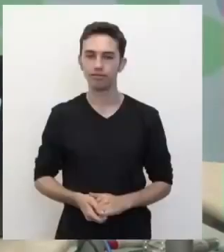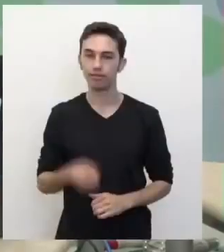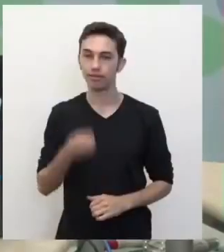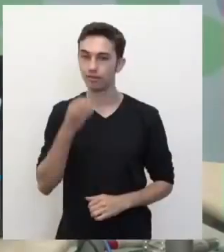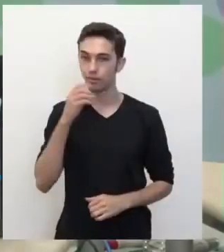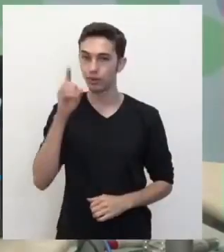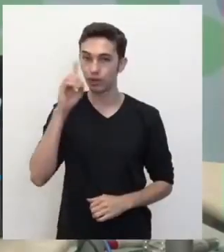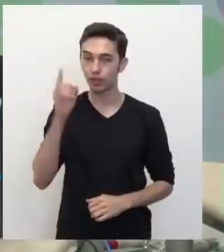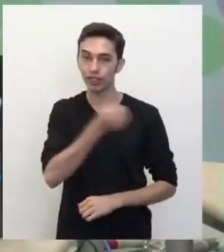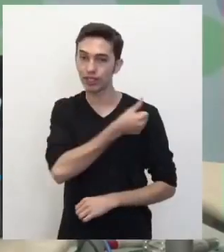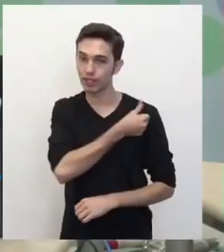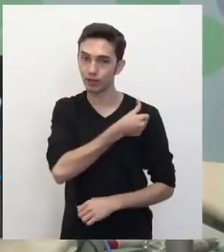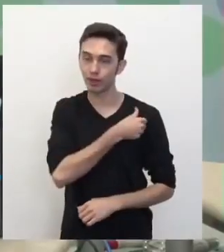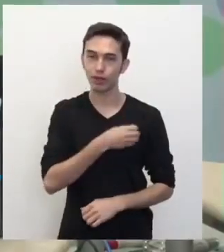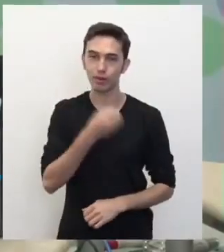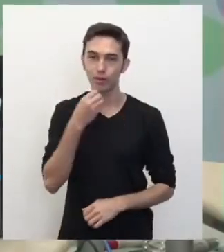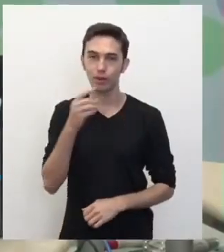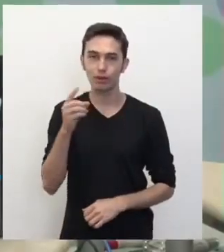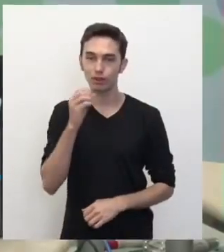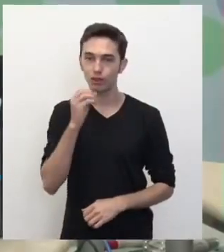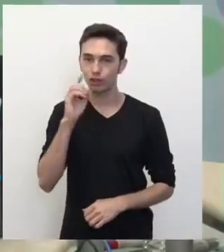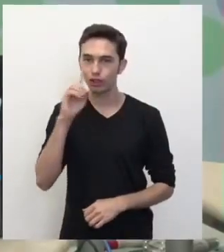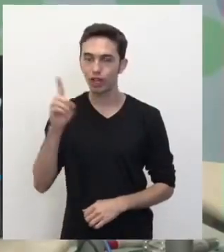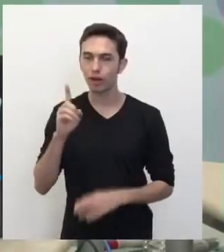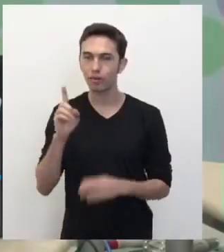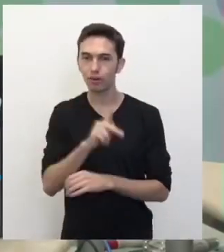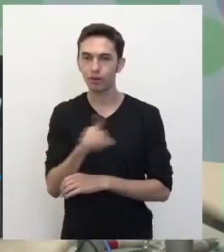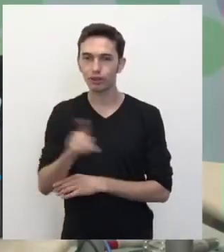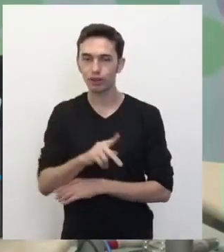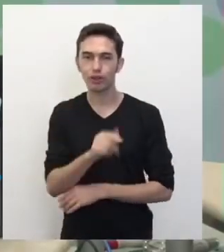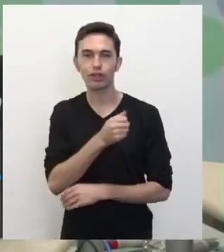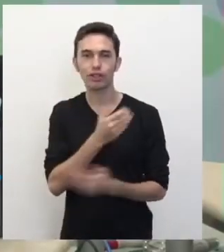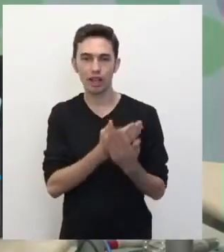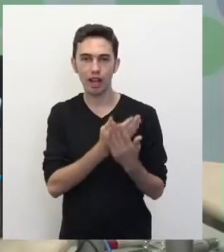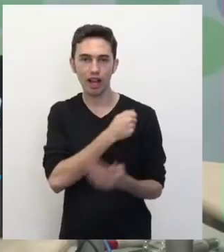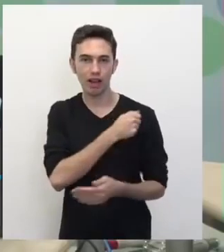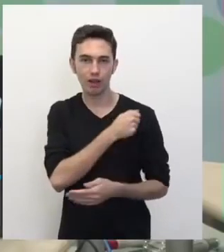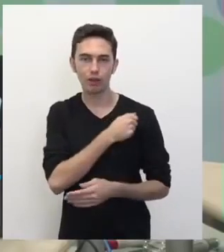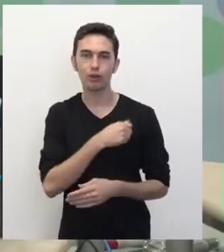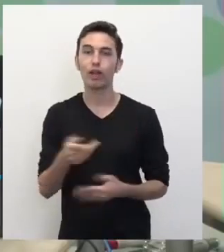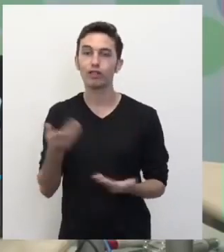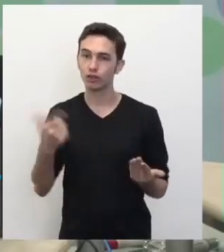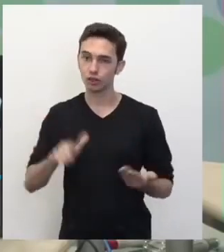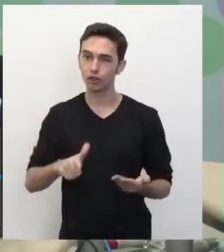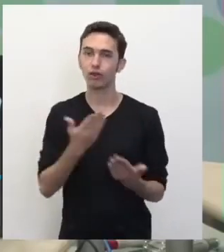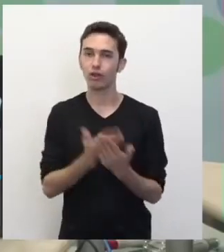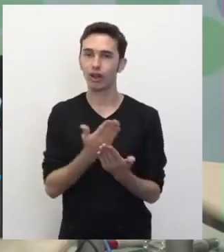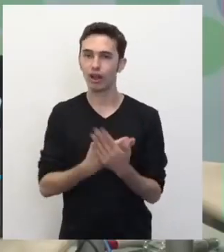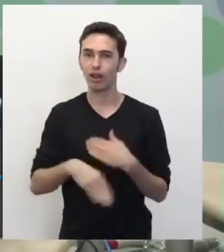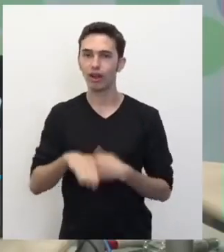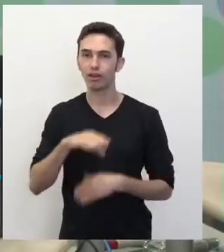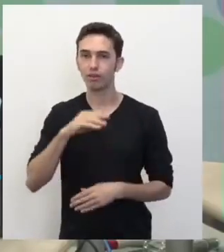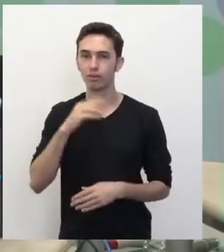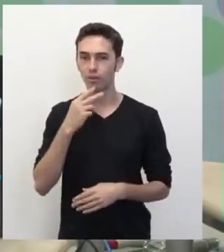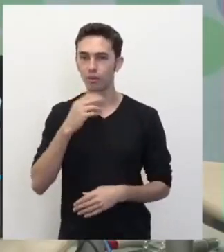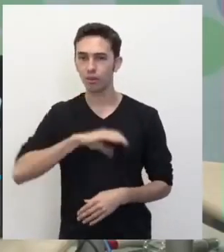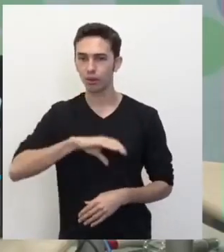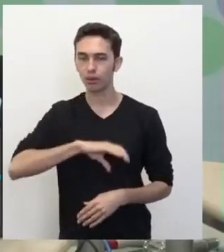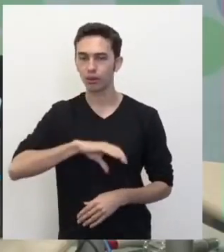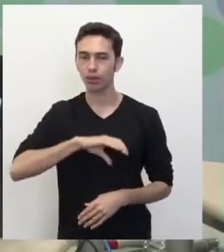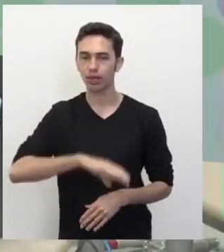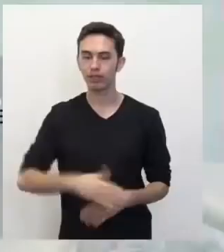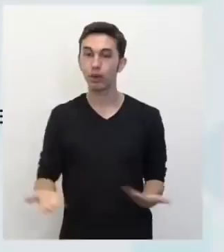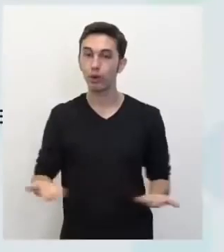Bom dia, sexto ano, bom dia, professores, bom dia, alunos. Mais uma aula de língua portuguesa e hoje, notícia,